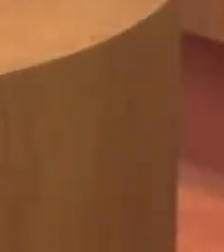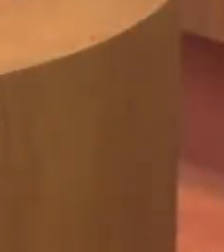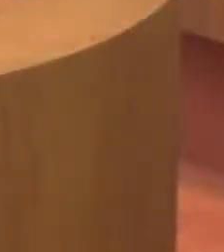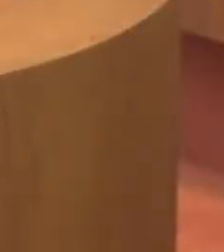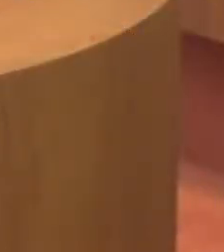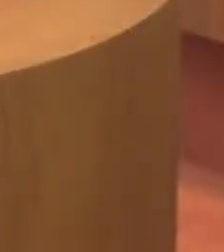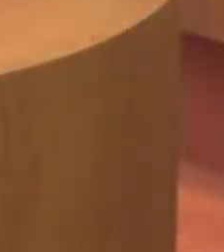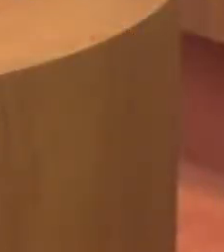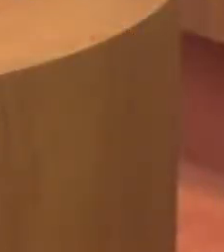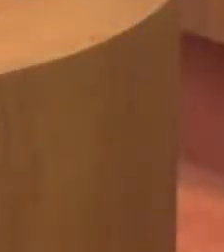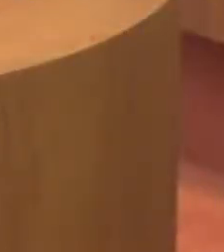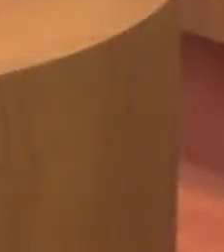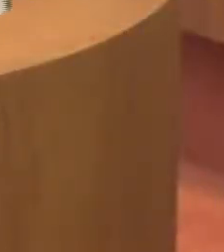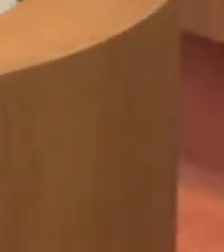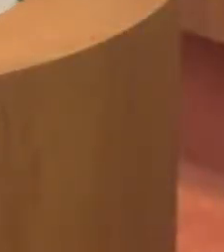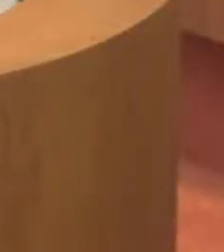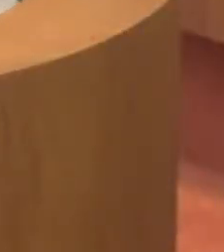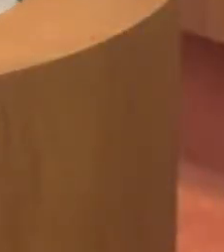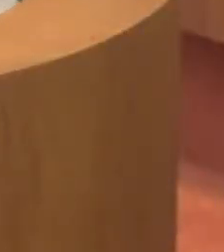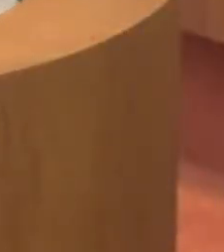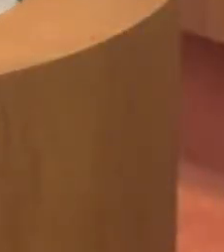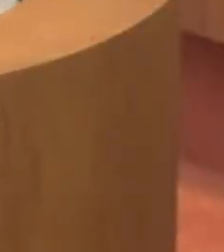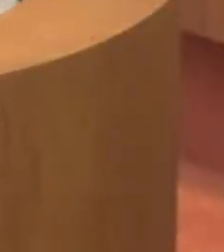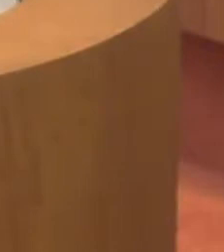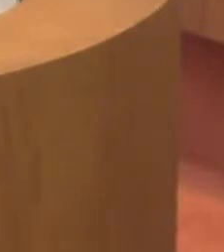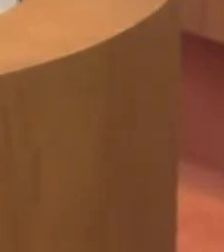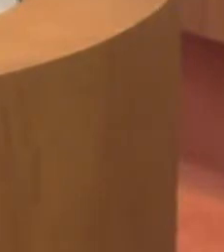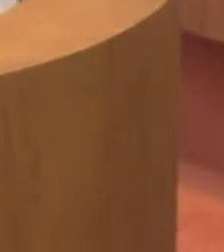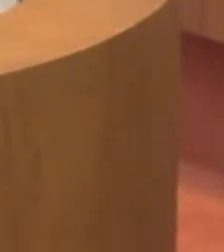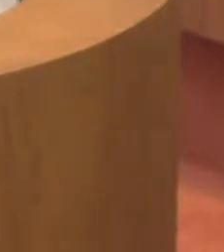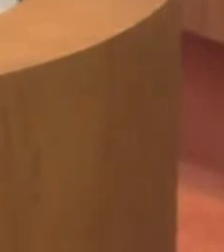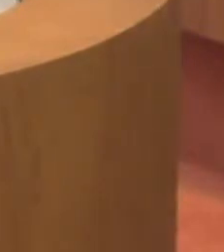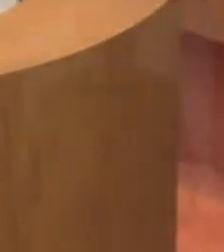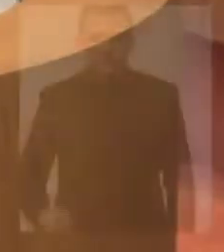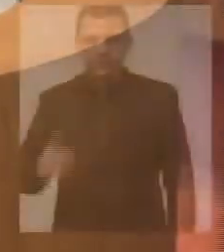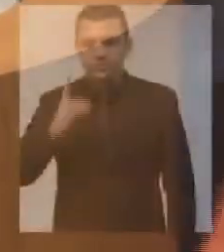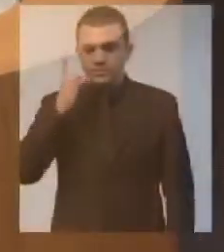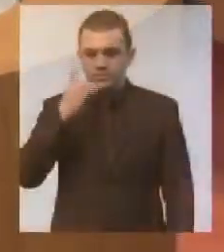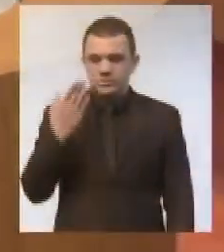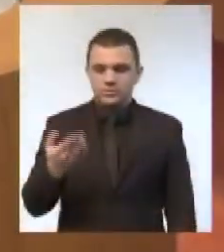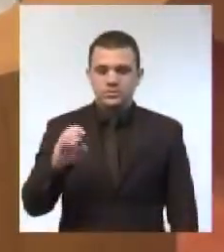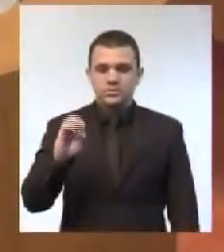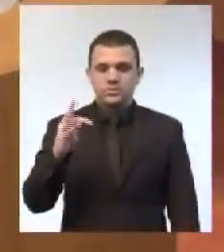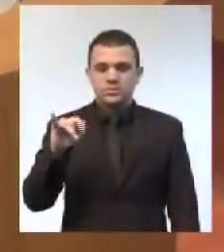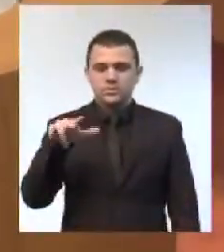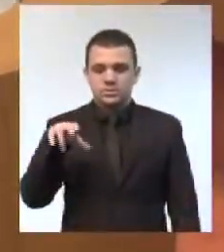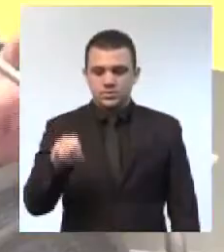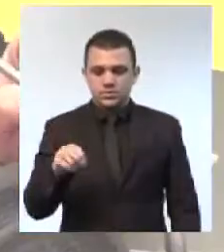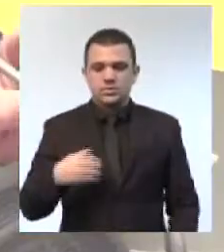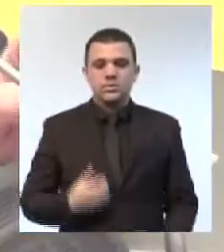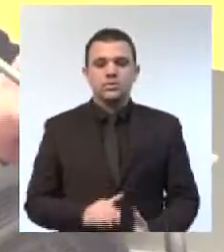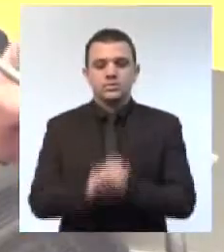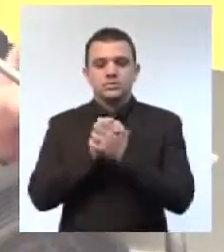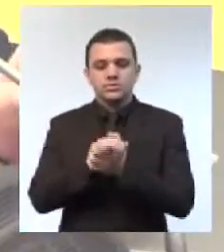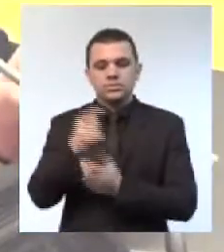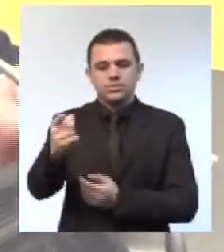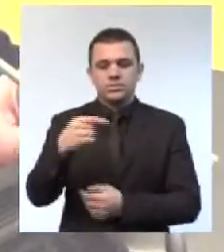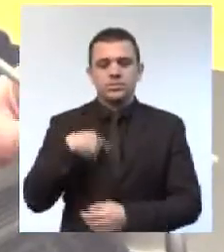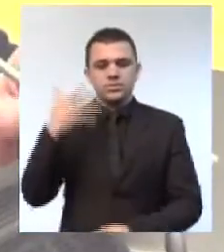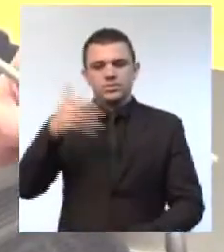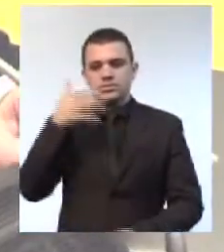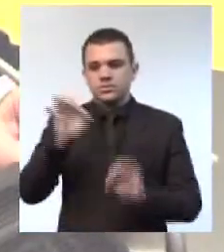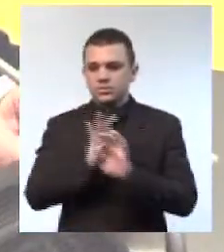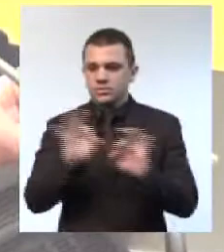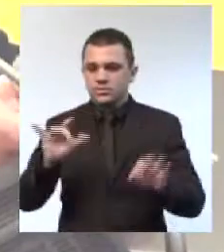uma parte? Deputado Eduardo, eu quero cumprimentá-lo pelo brilhante pronunciamento. Acho até que Vossa Excelência tem razão,